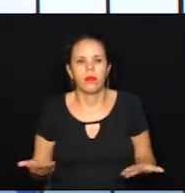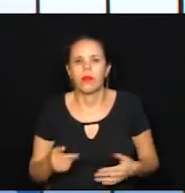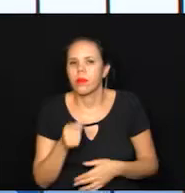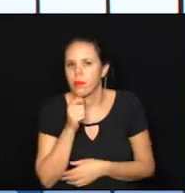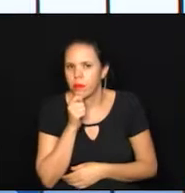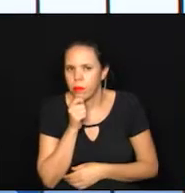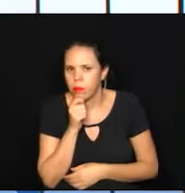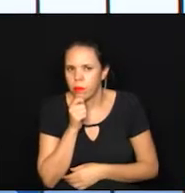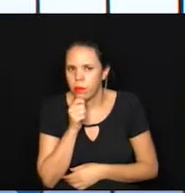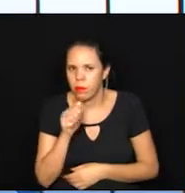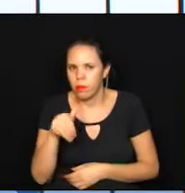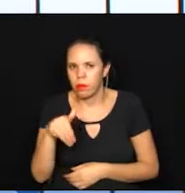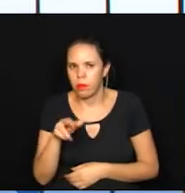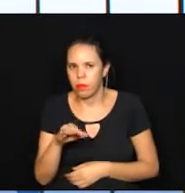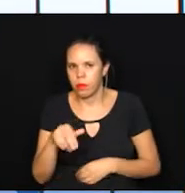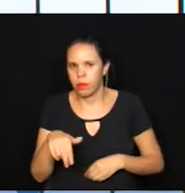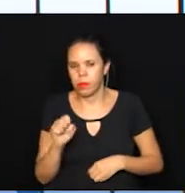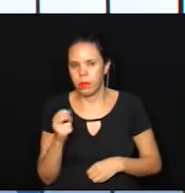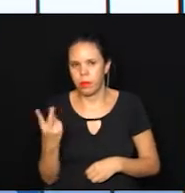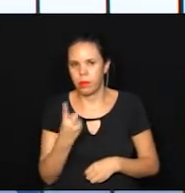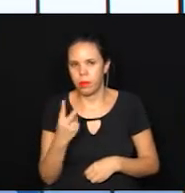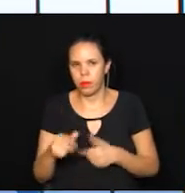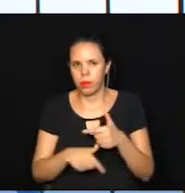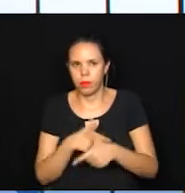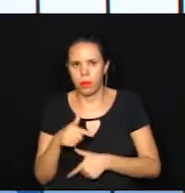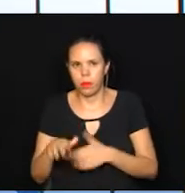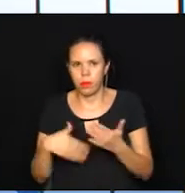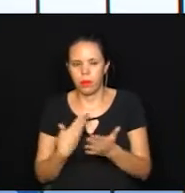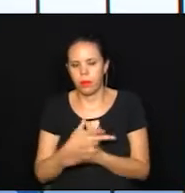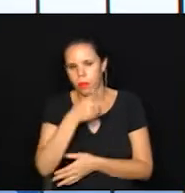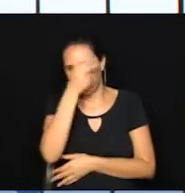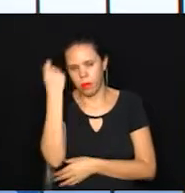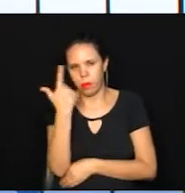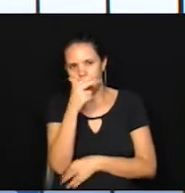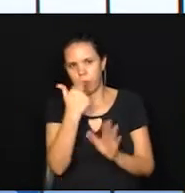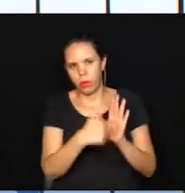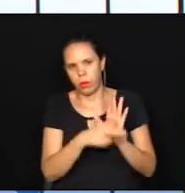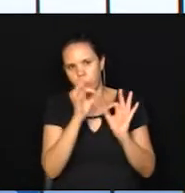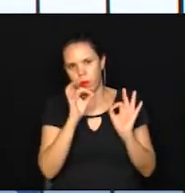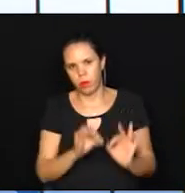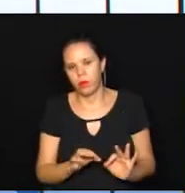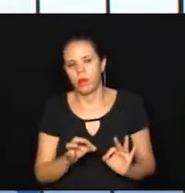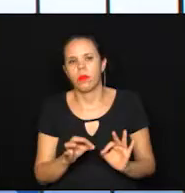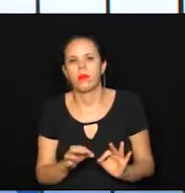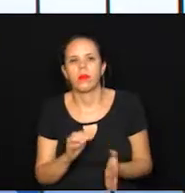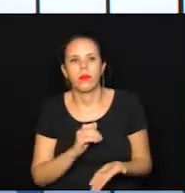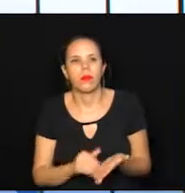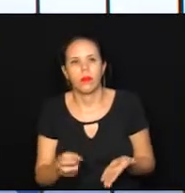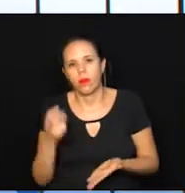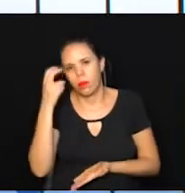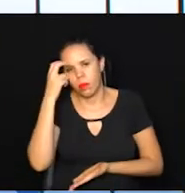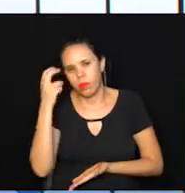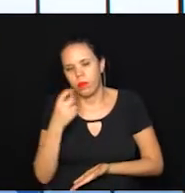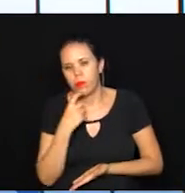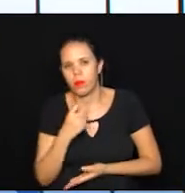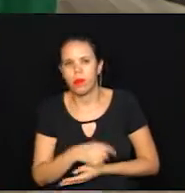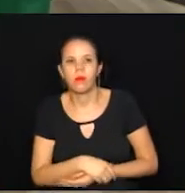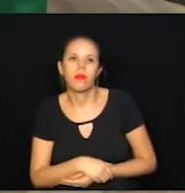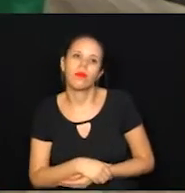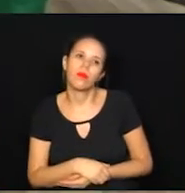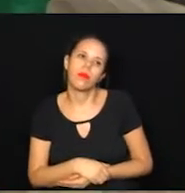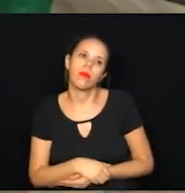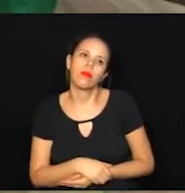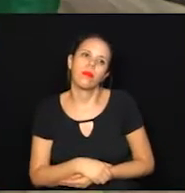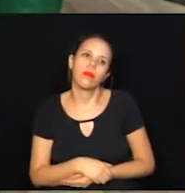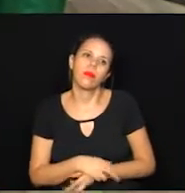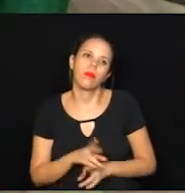enquanto, Mariane vai acumular as duas funções até que o prefeito nomeie um novo titular da Secretaria de Cultura de Campinas. Tá,